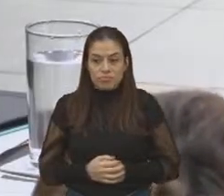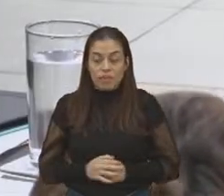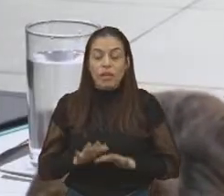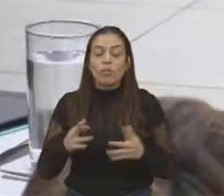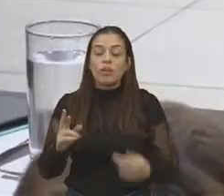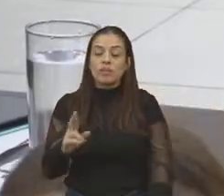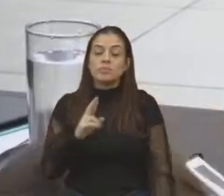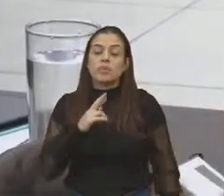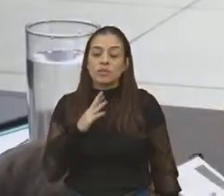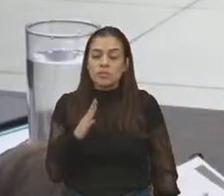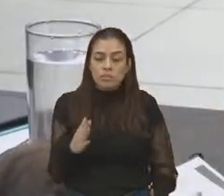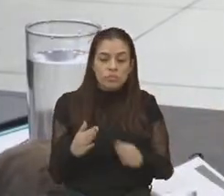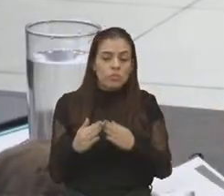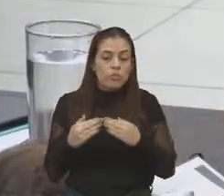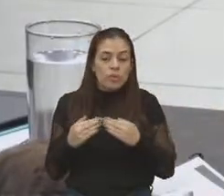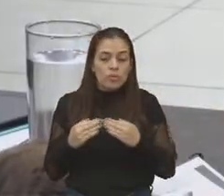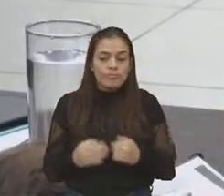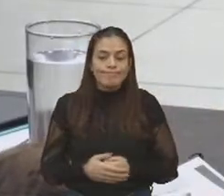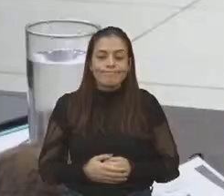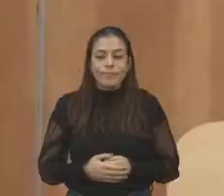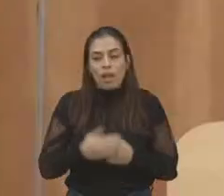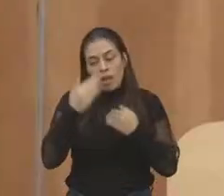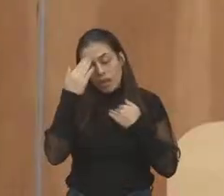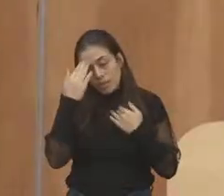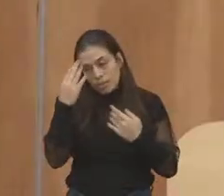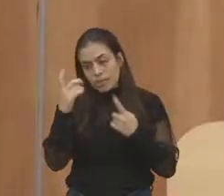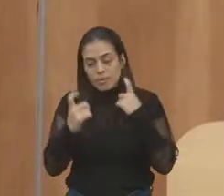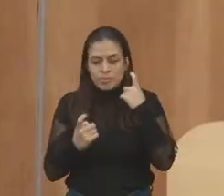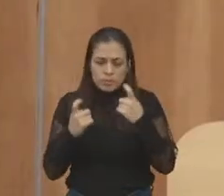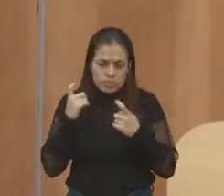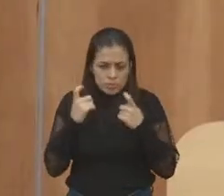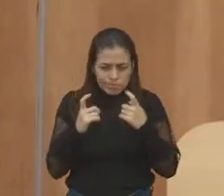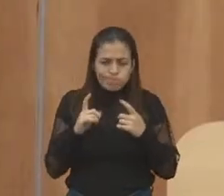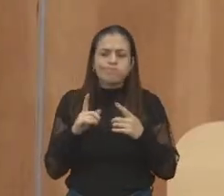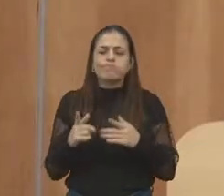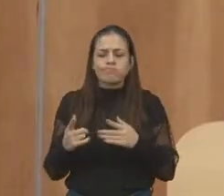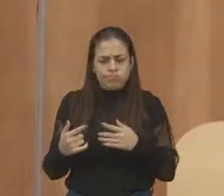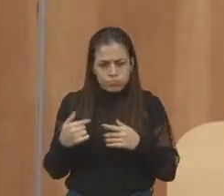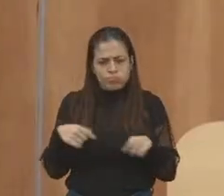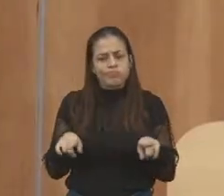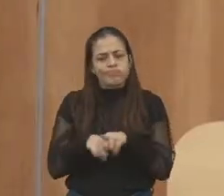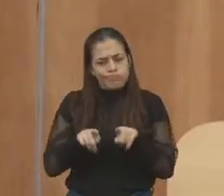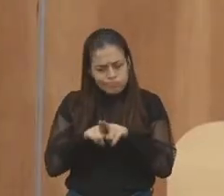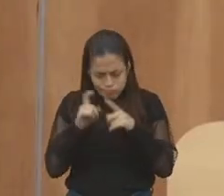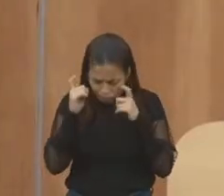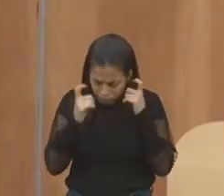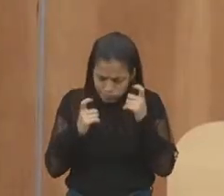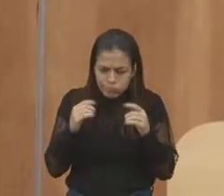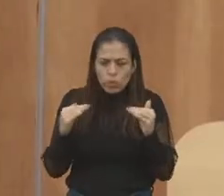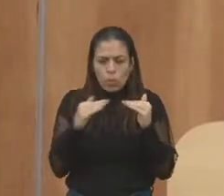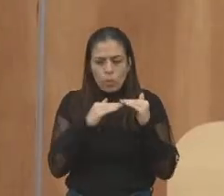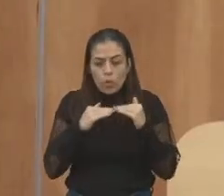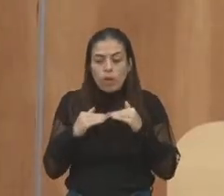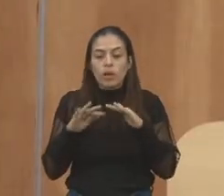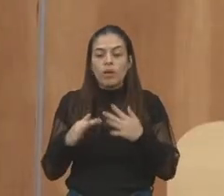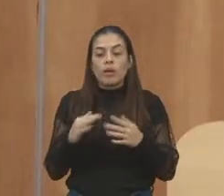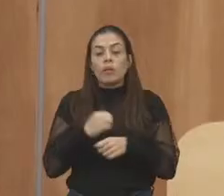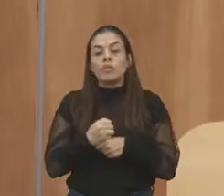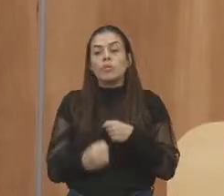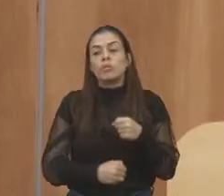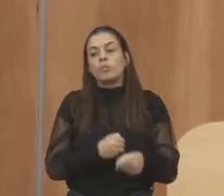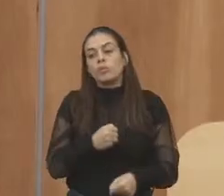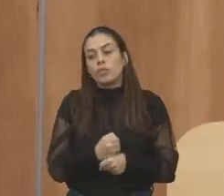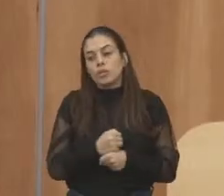resposta, por favor? Agradeço a preocupação, vereador, compactuo com a sua preocupação. Para o ano que vem são esses